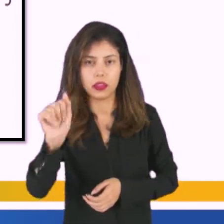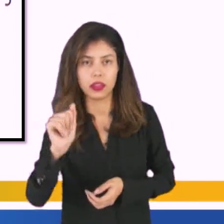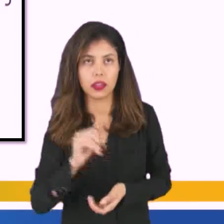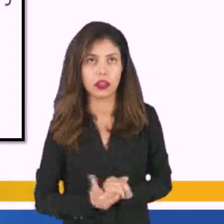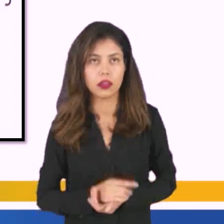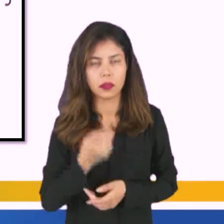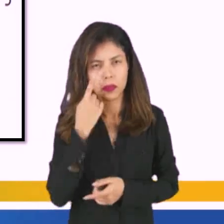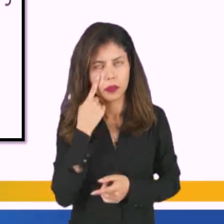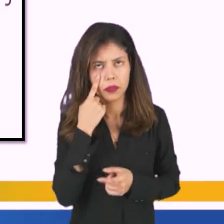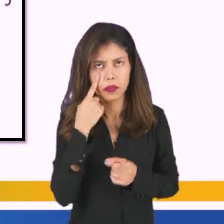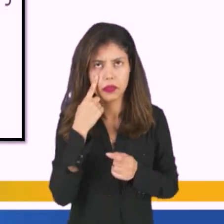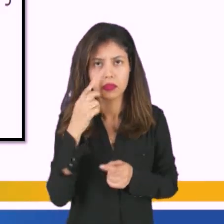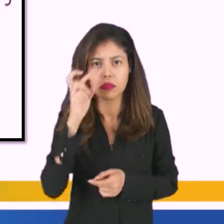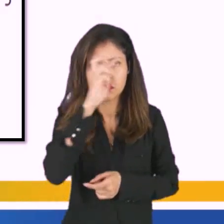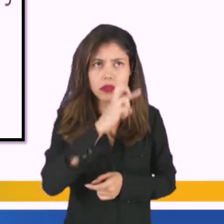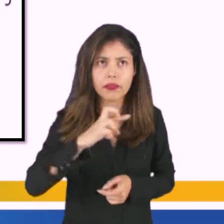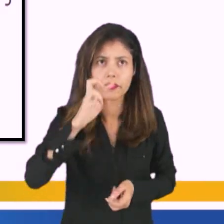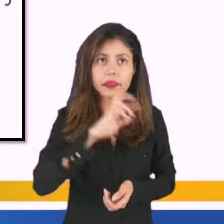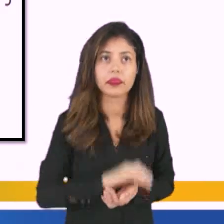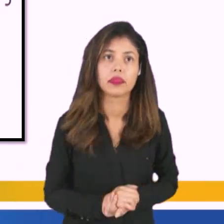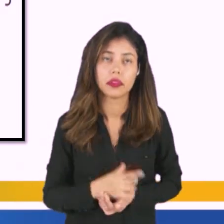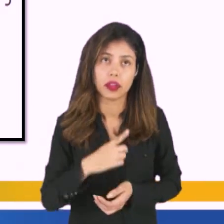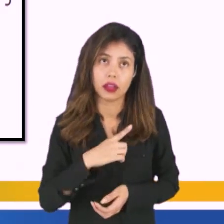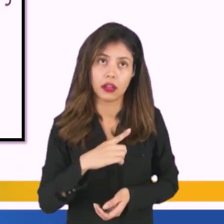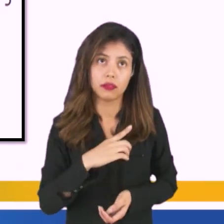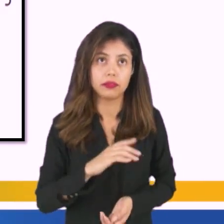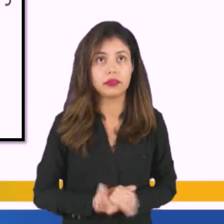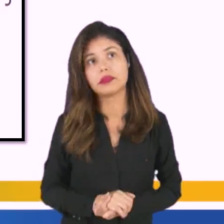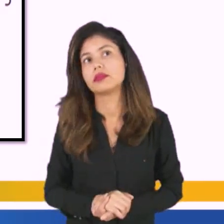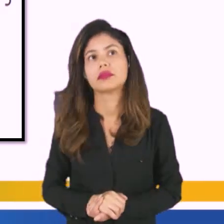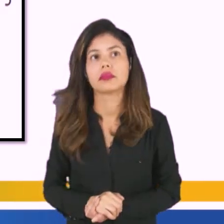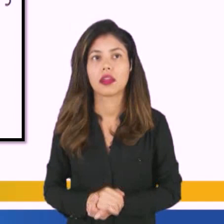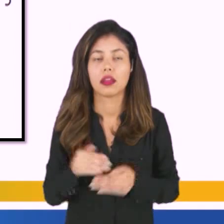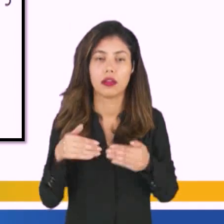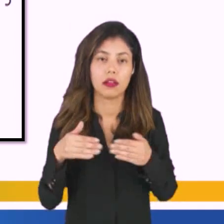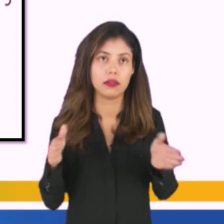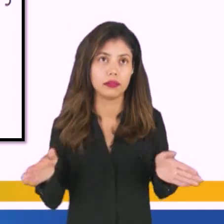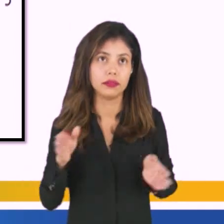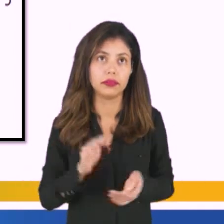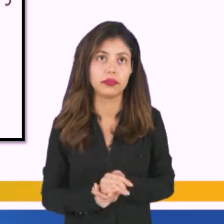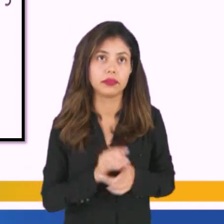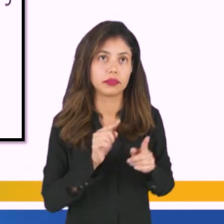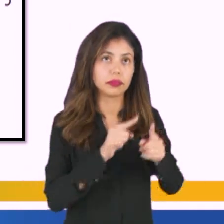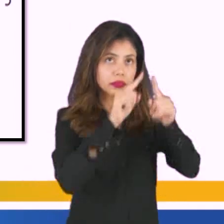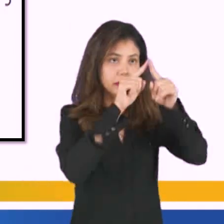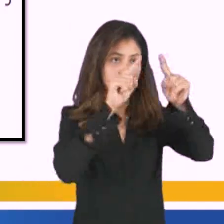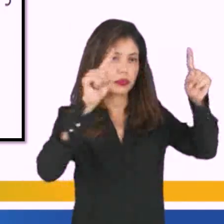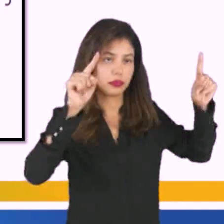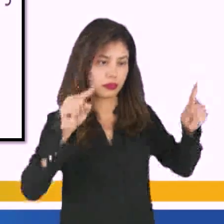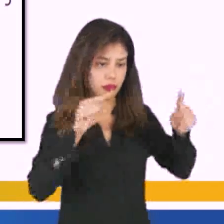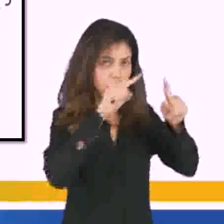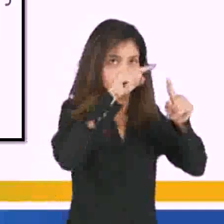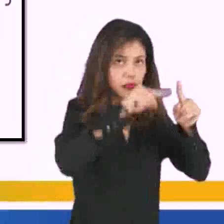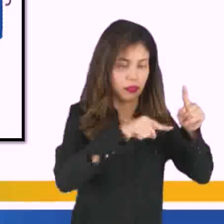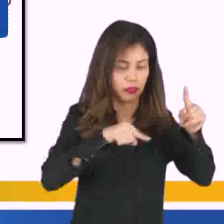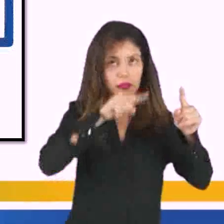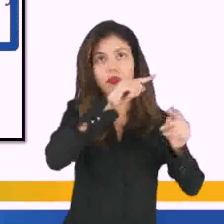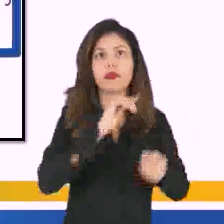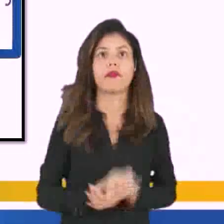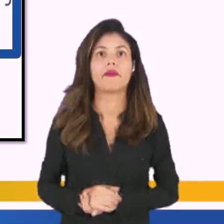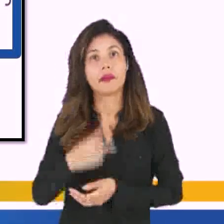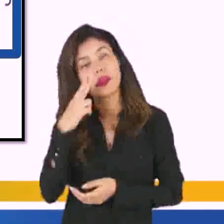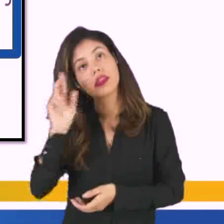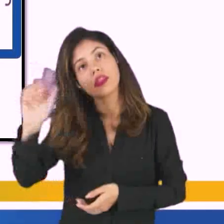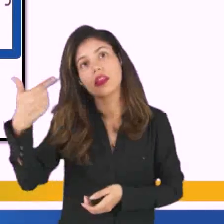tipo de cadeia. Nós temos aqui uma cadeia aberta, ramificada, essa parte vermelha, e essa cadeia aqui é uma